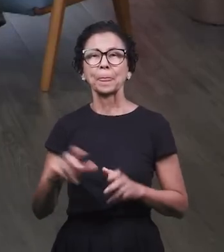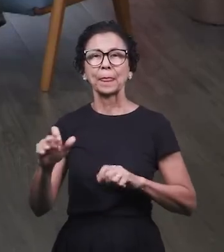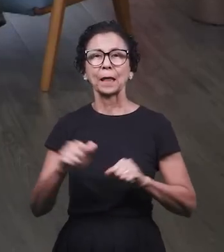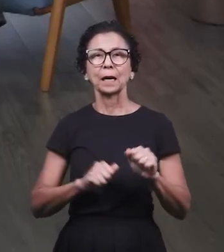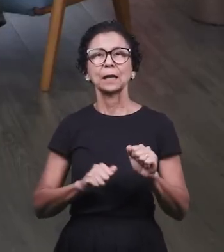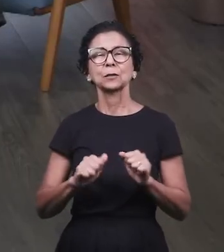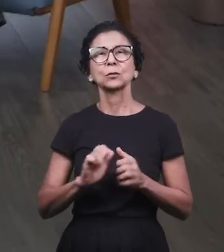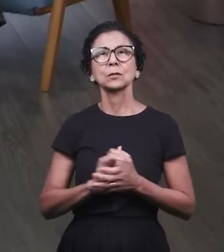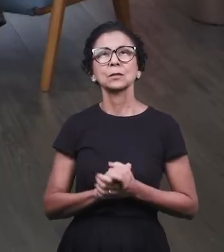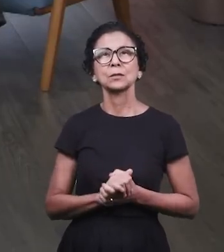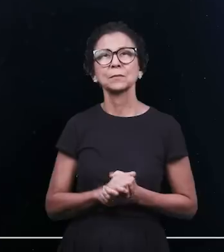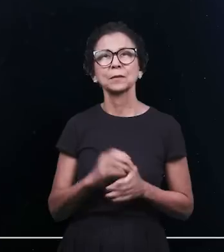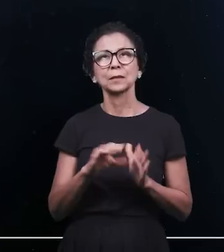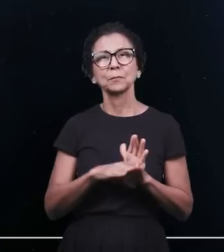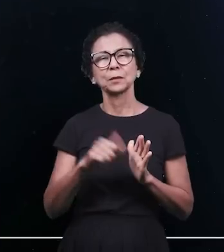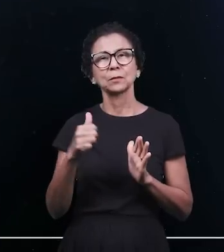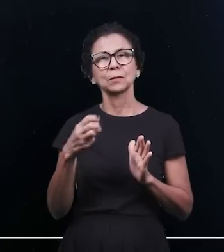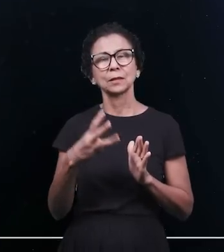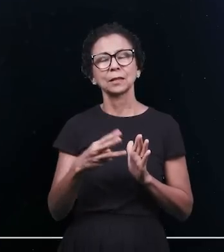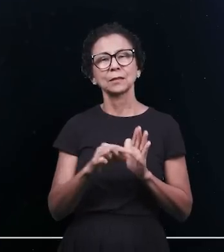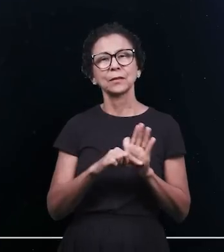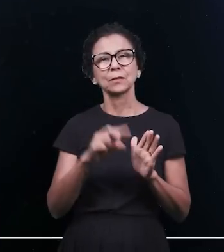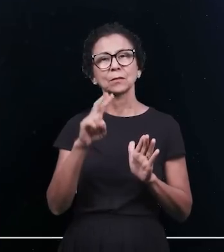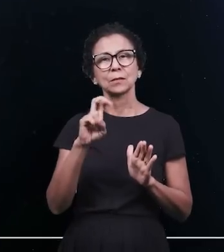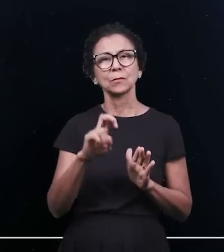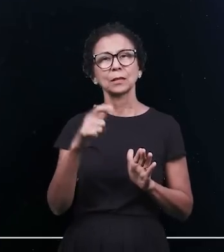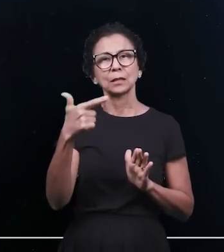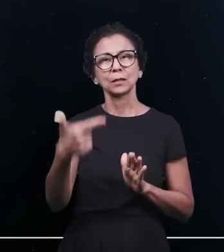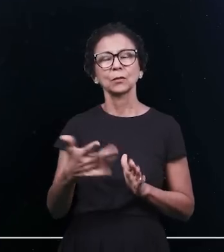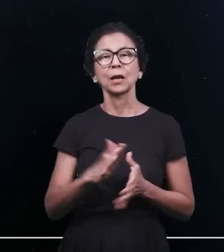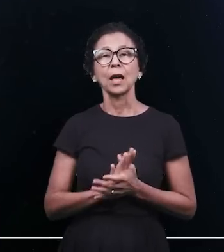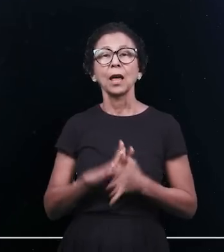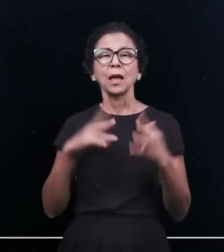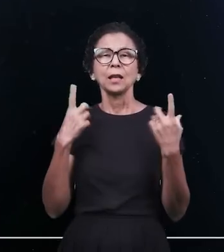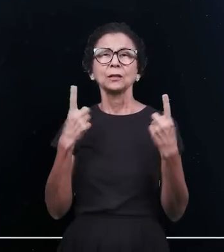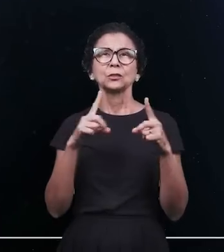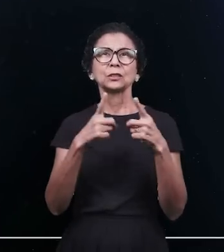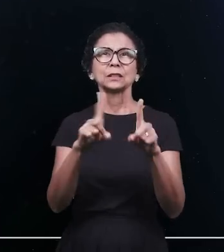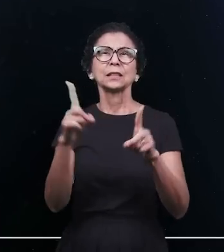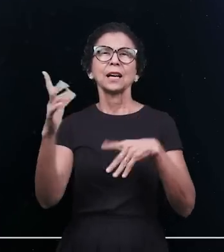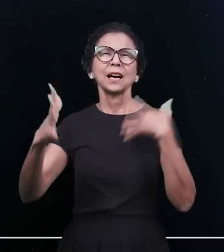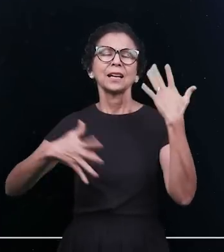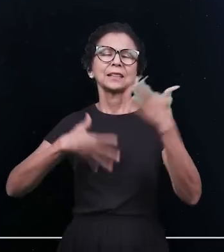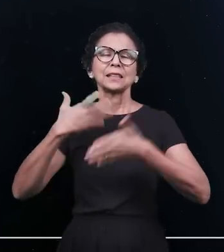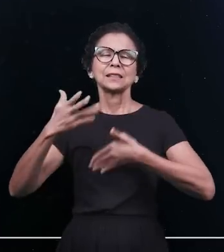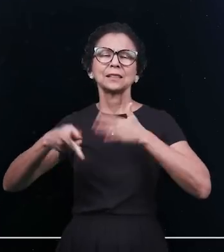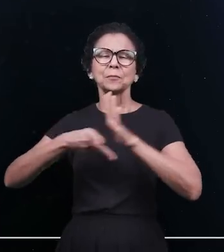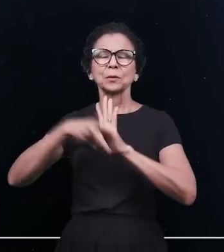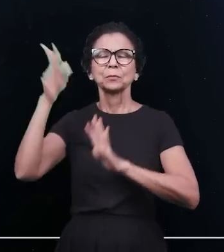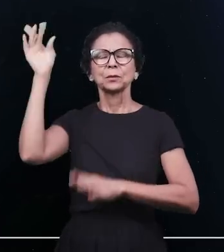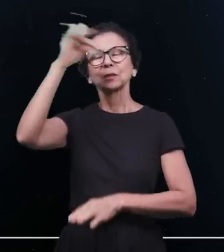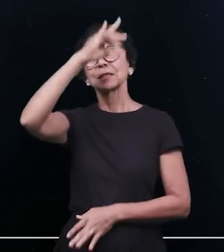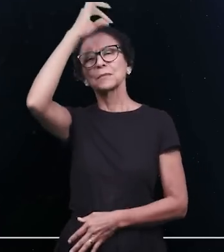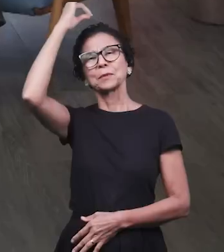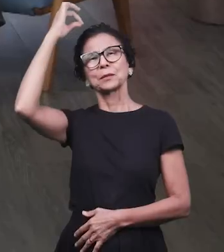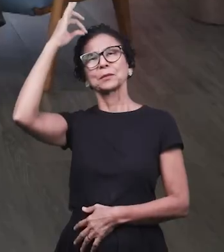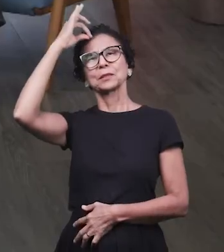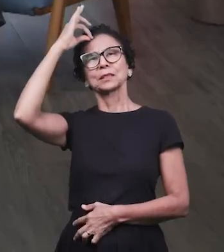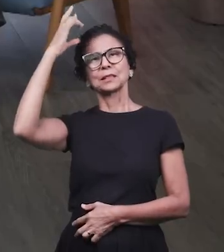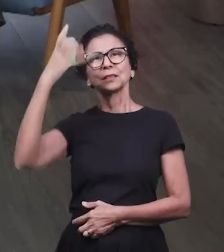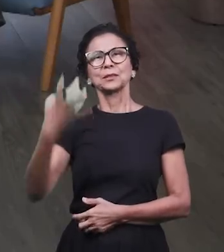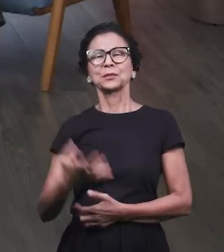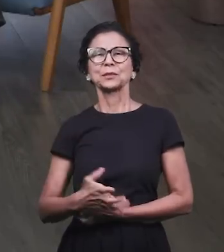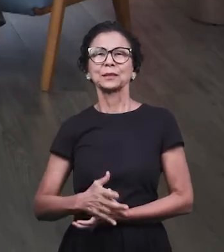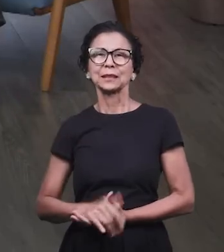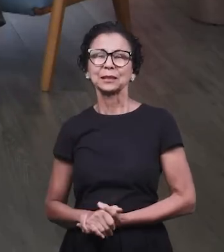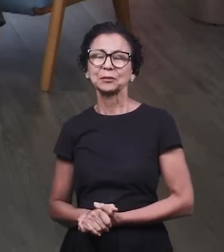verso 52 diz assim, e os discípulos estavam cheios de alegria e do Espírito Santo. Foi o que Daniel mencionou. Isso mesmo.